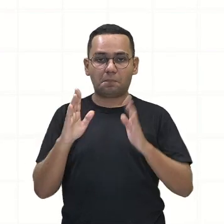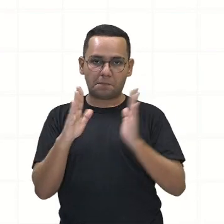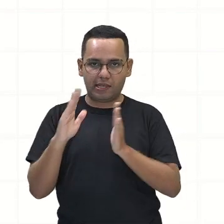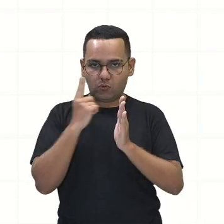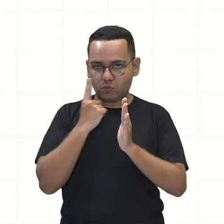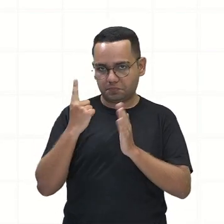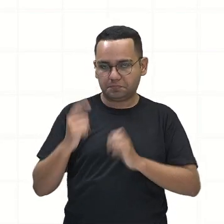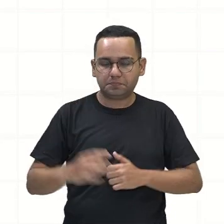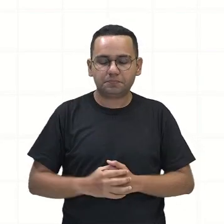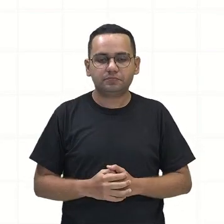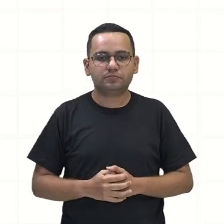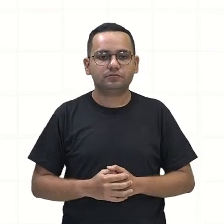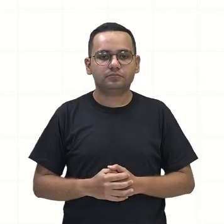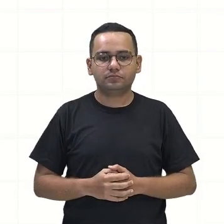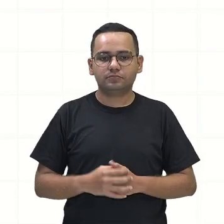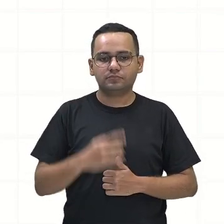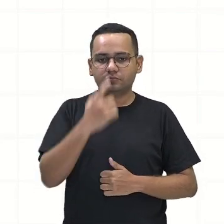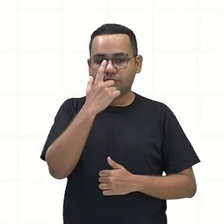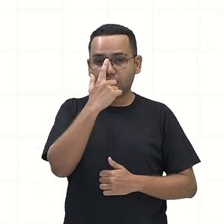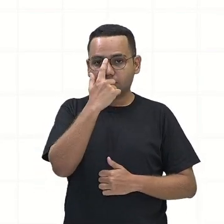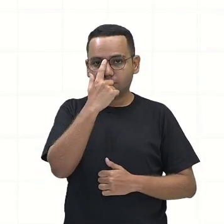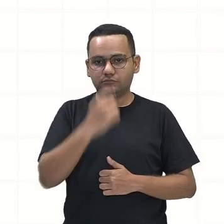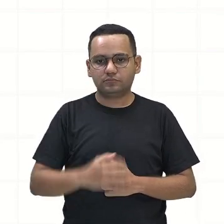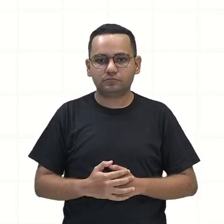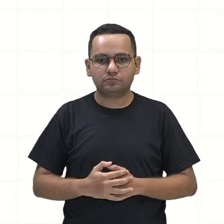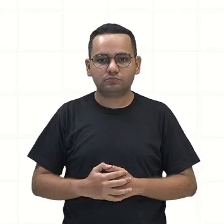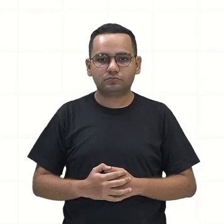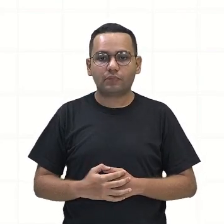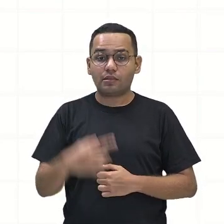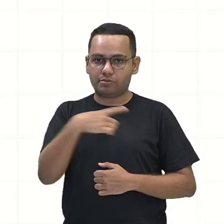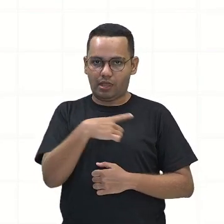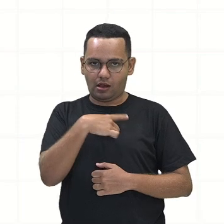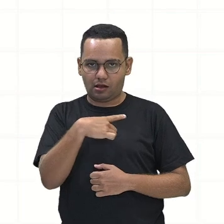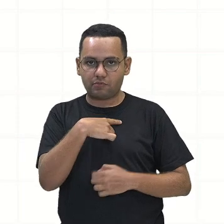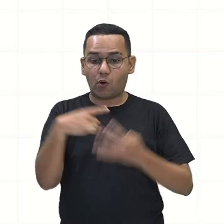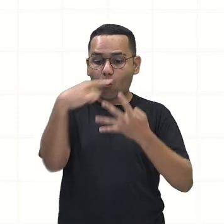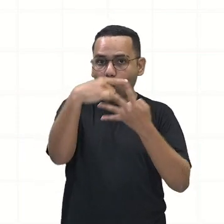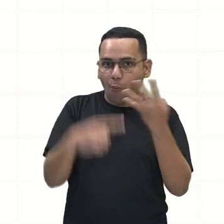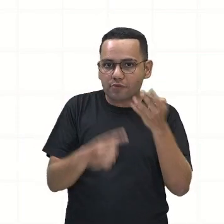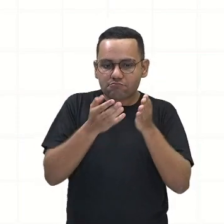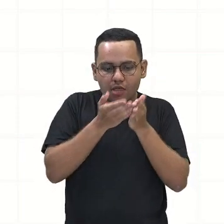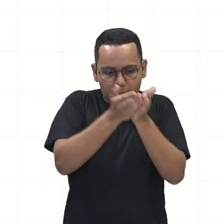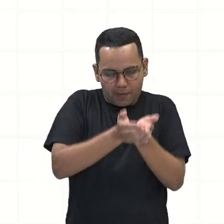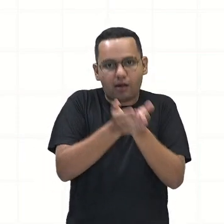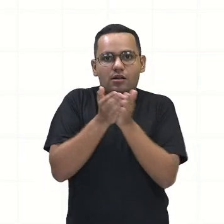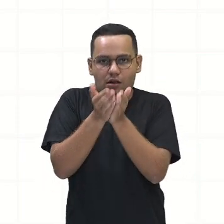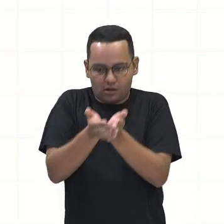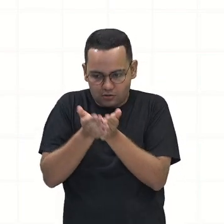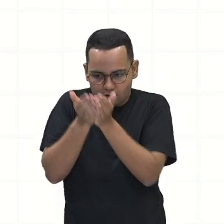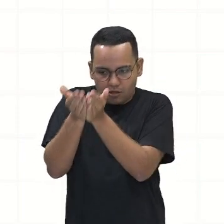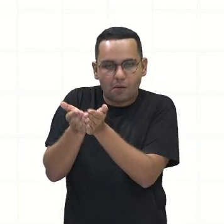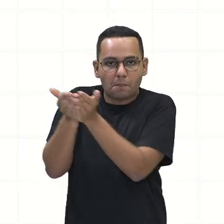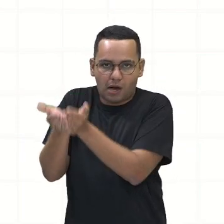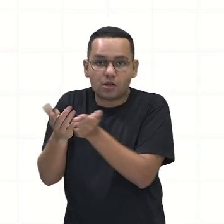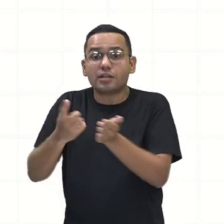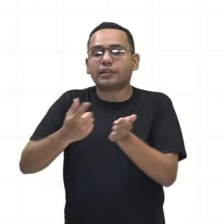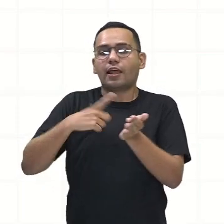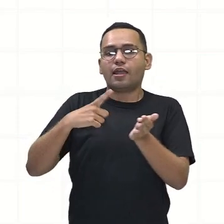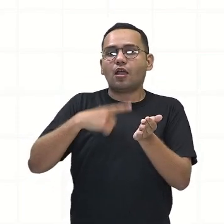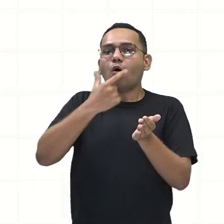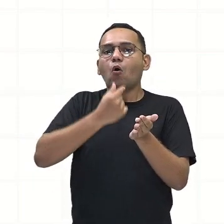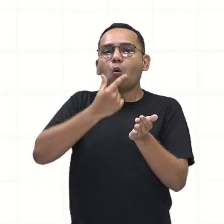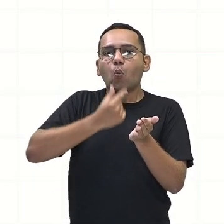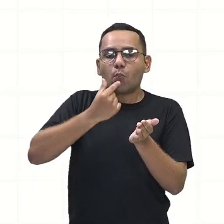1499 a 1500. Eles vão reunir 4 embarcações e vão convocar alguns marujos experientes